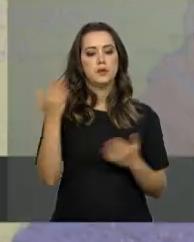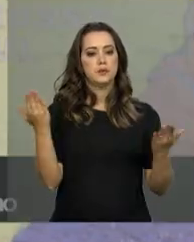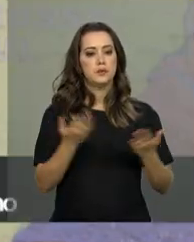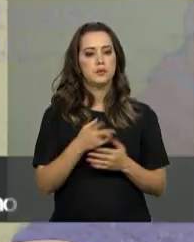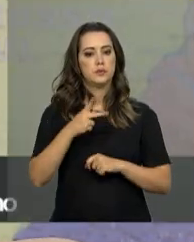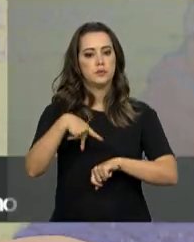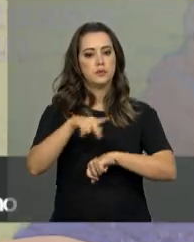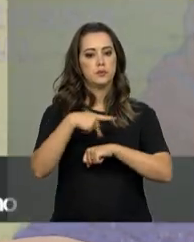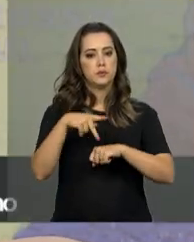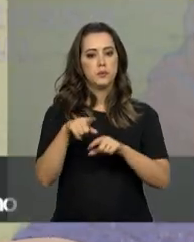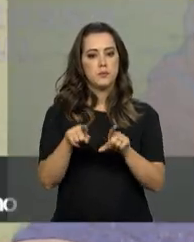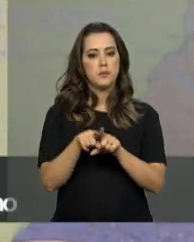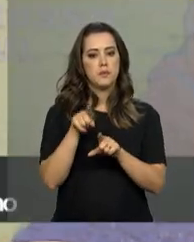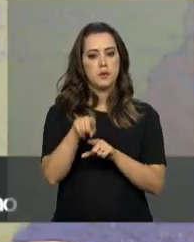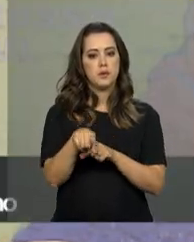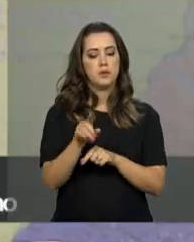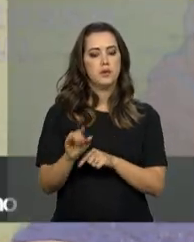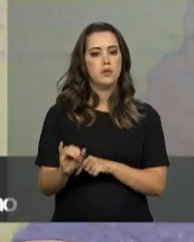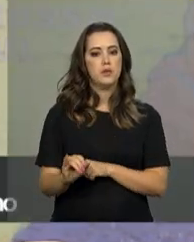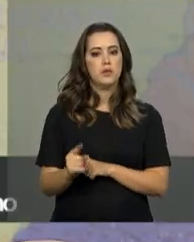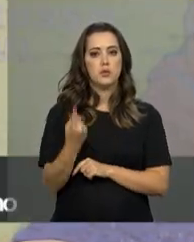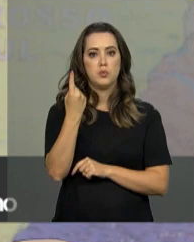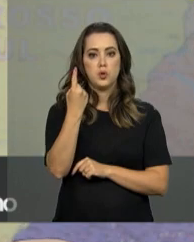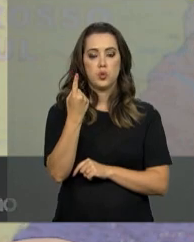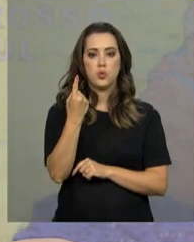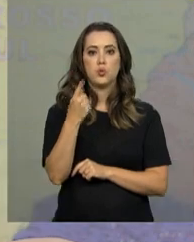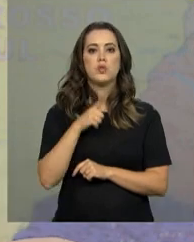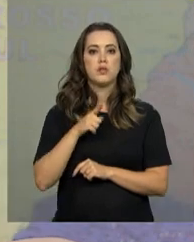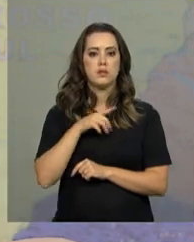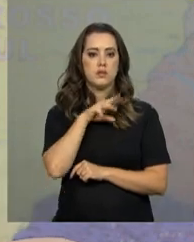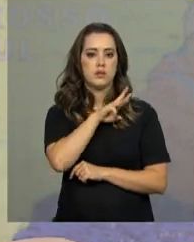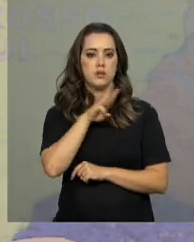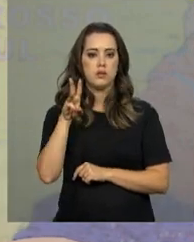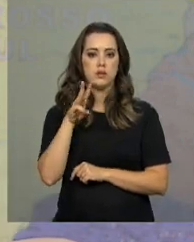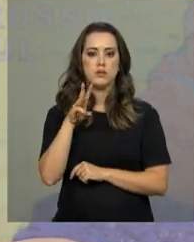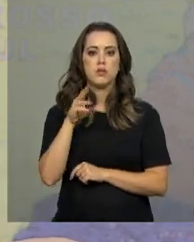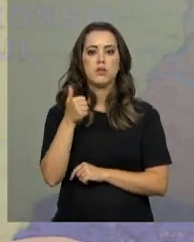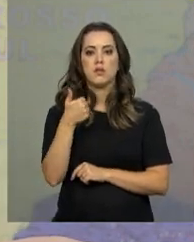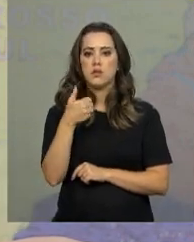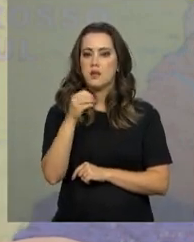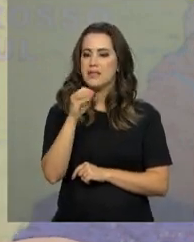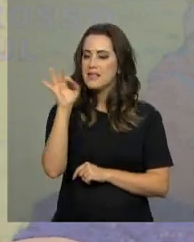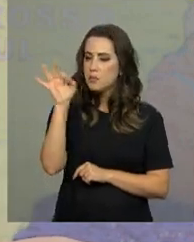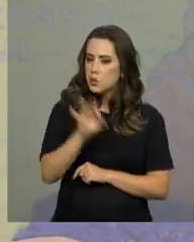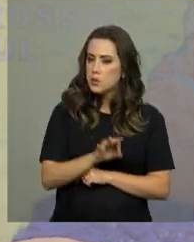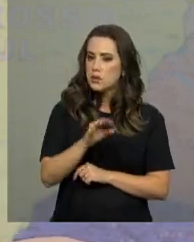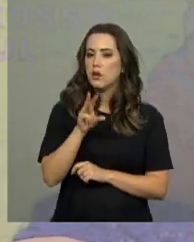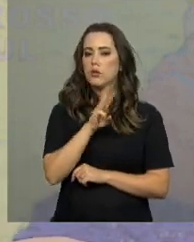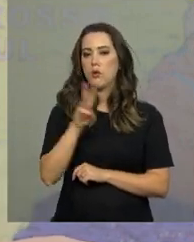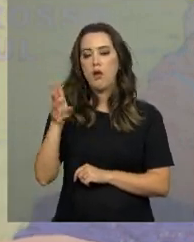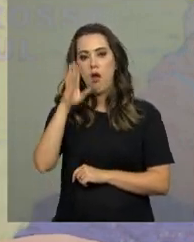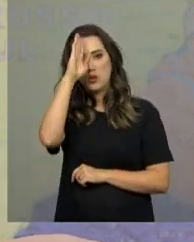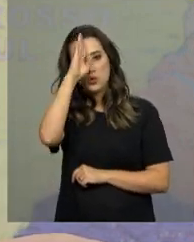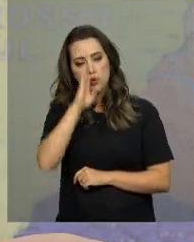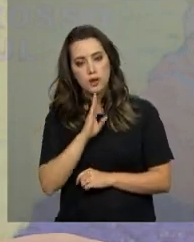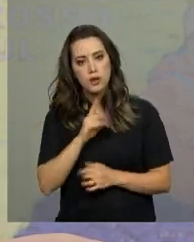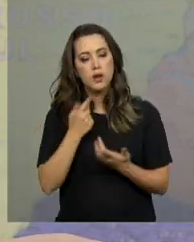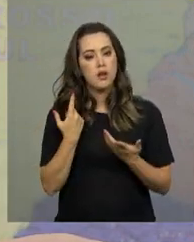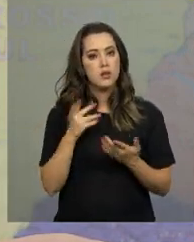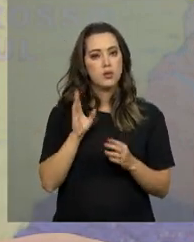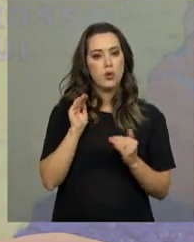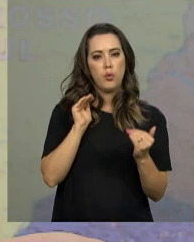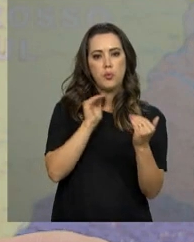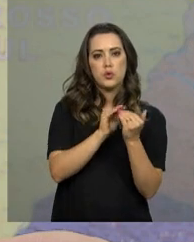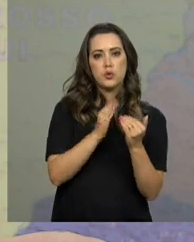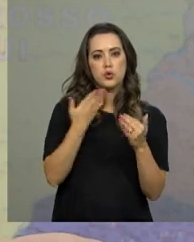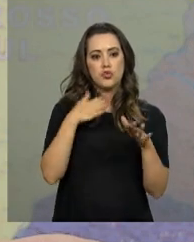no país é uma das únicas plataformas que a gente tem online 100% online é gratuita realmente implantada para a